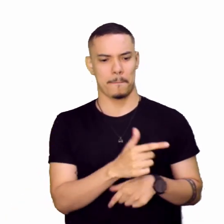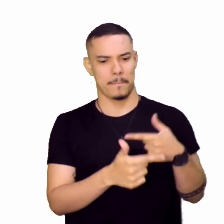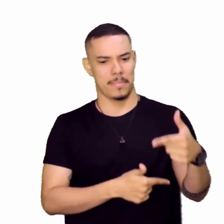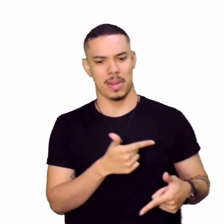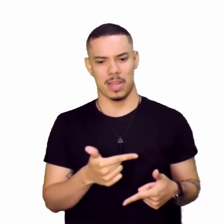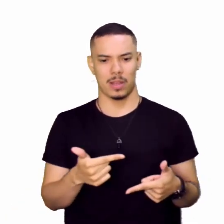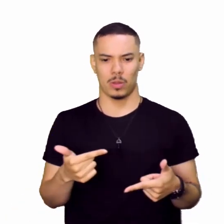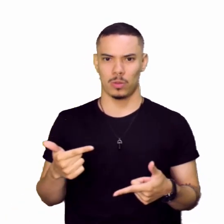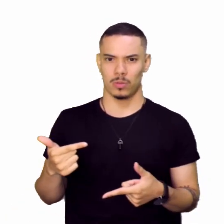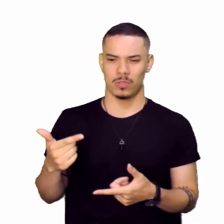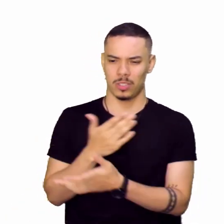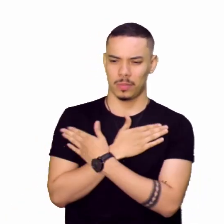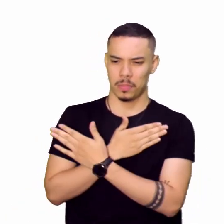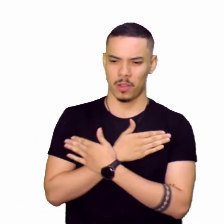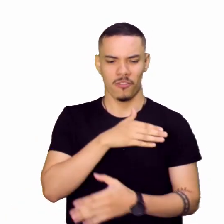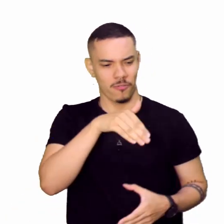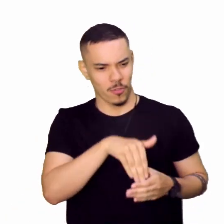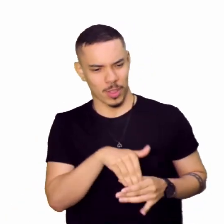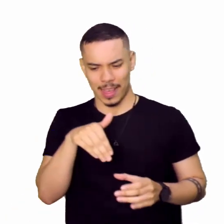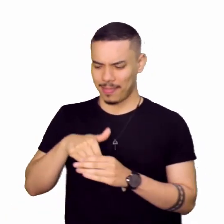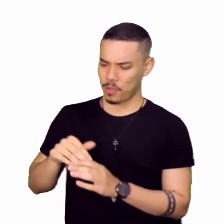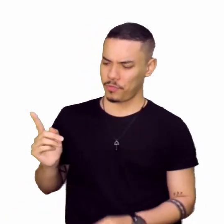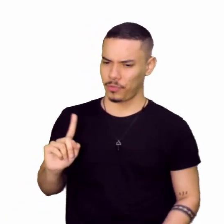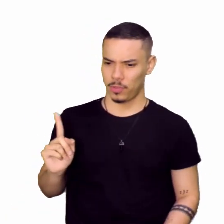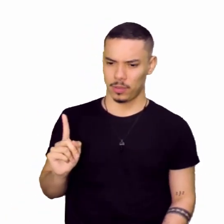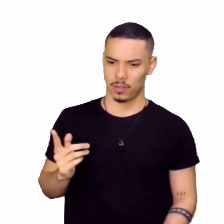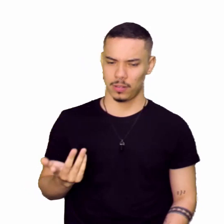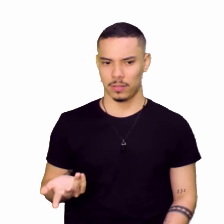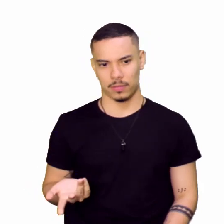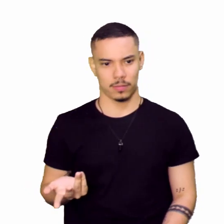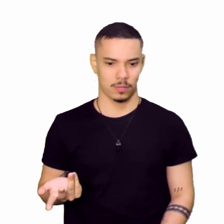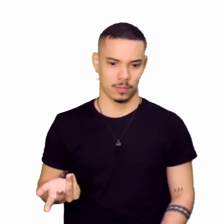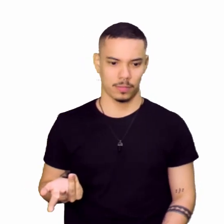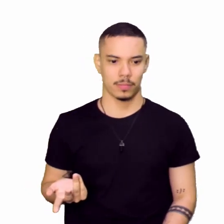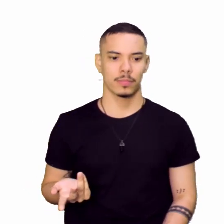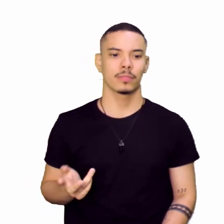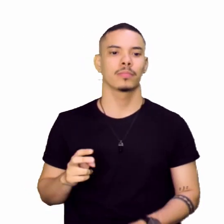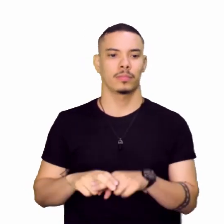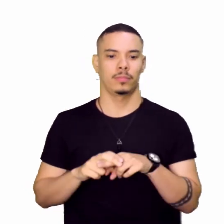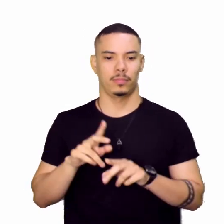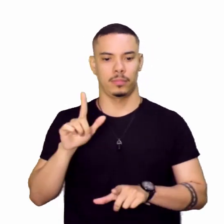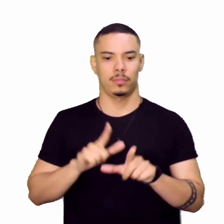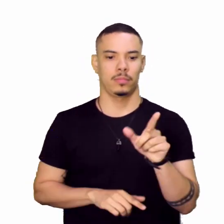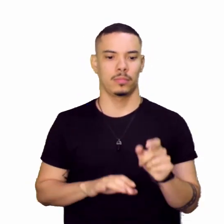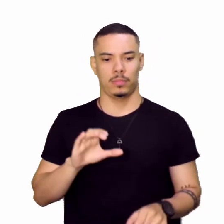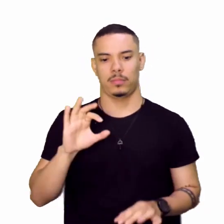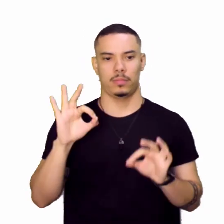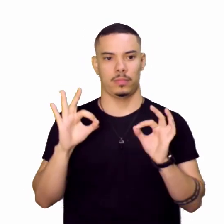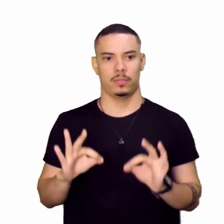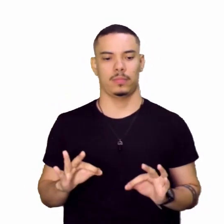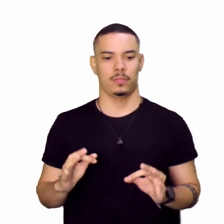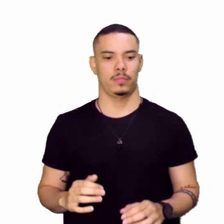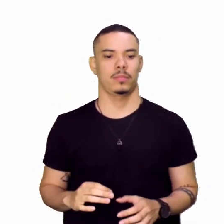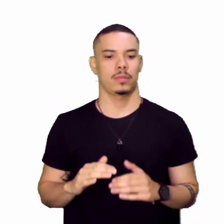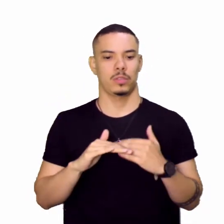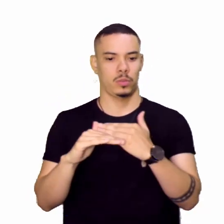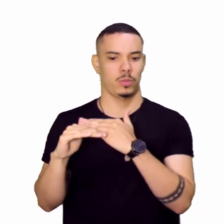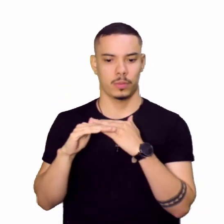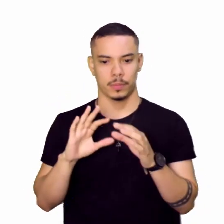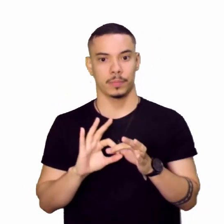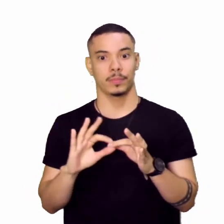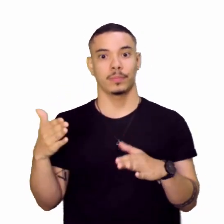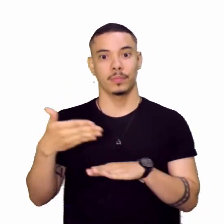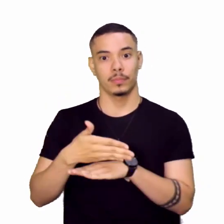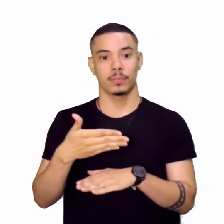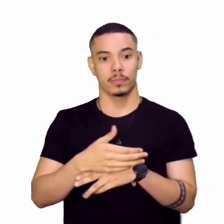votar e não votar e ela a nossa ela é a igualdade Liberdade participação